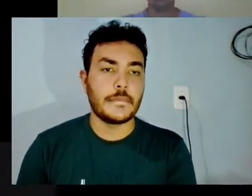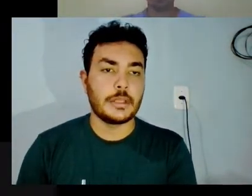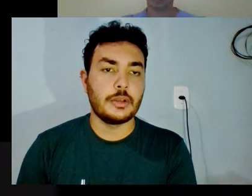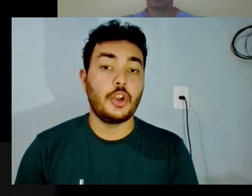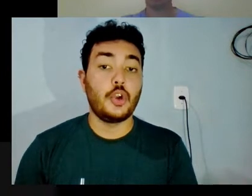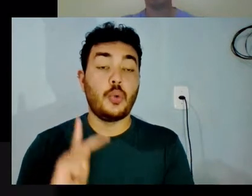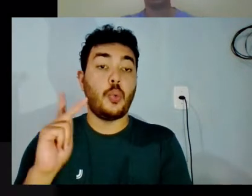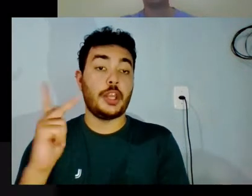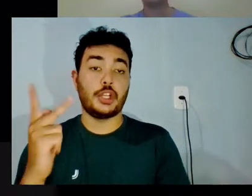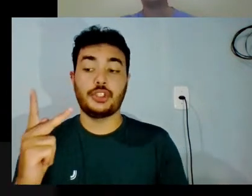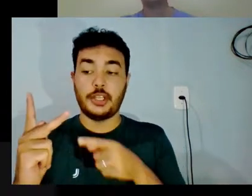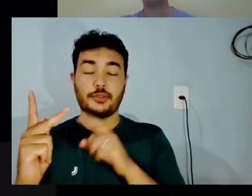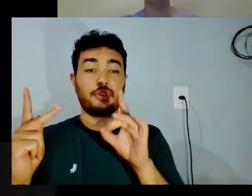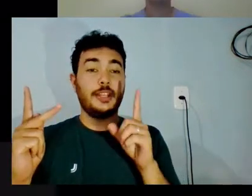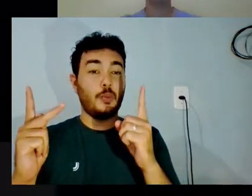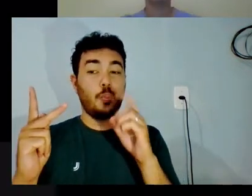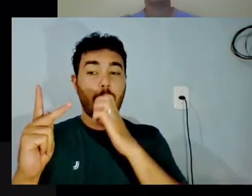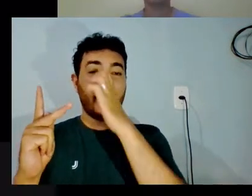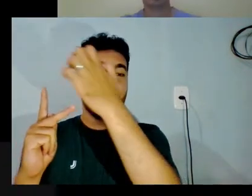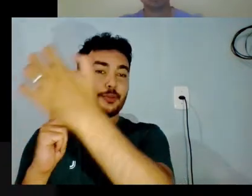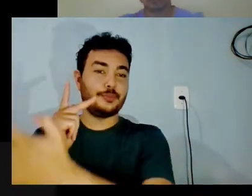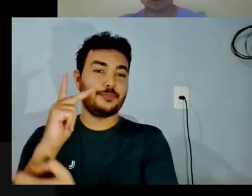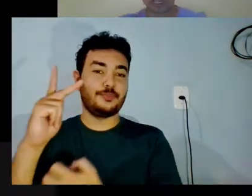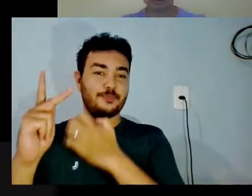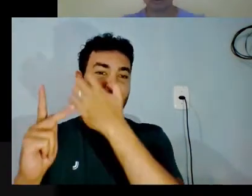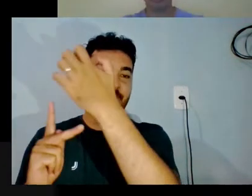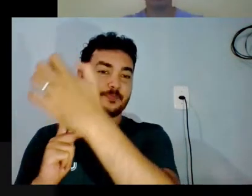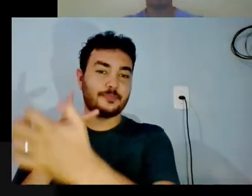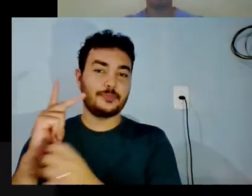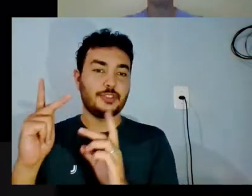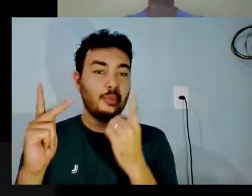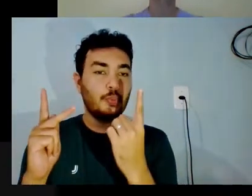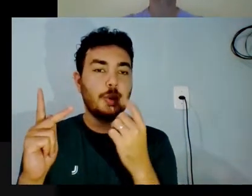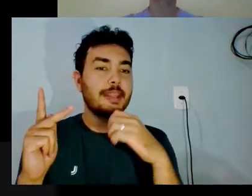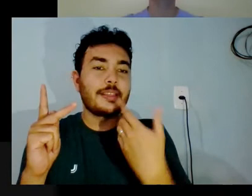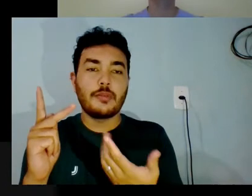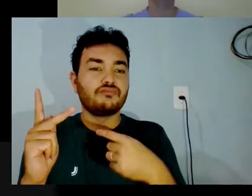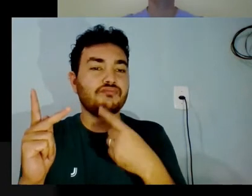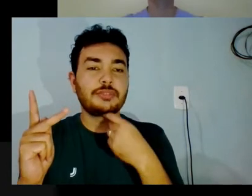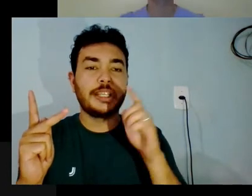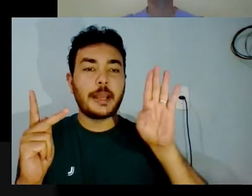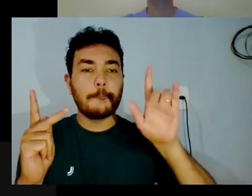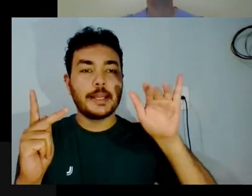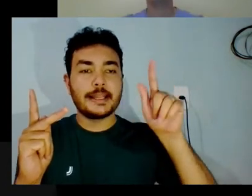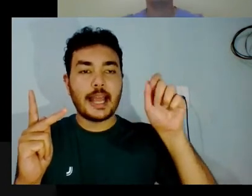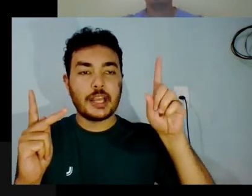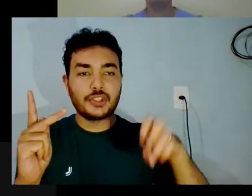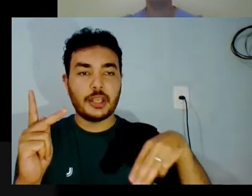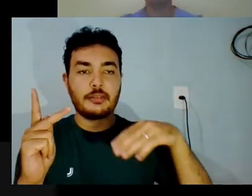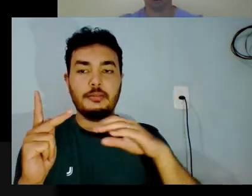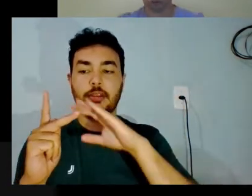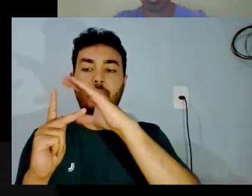efeito da blindagem eletrônica, mas a gente tem que pensar nas ligações químicas dos outros átomos também, ok? Ó, beleza. Então foi gerada uma